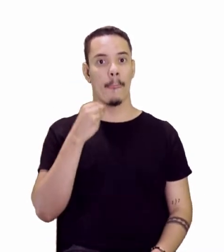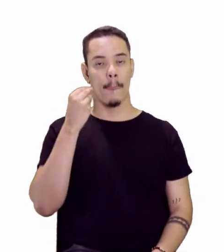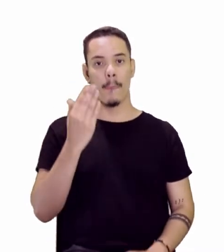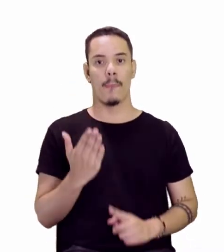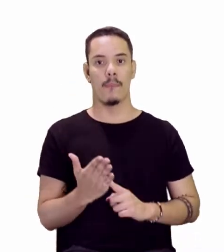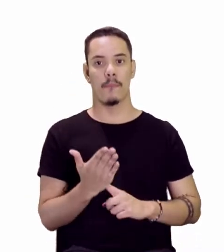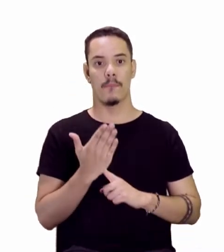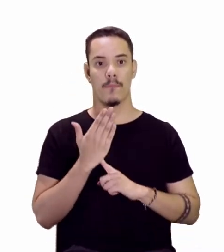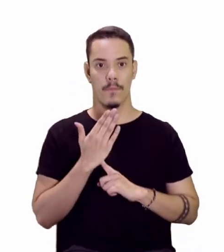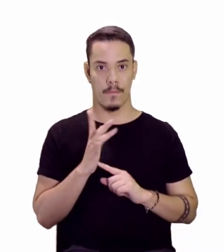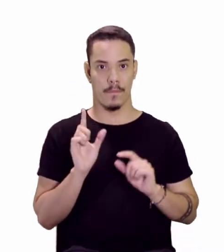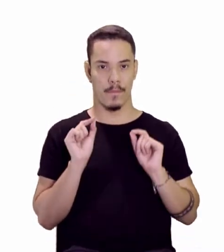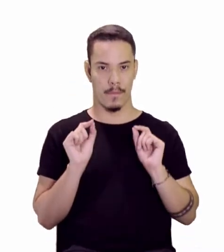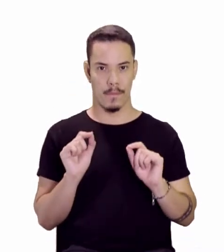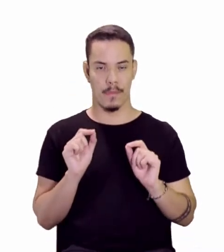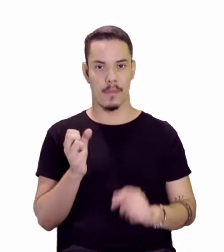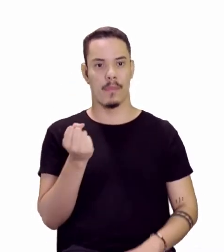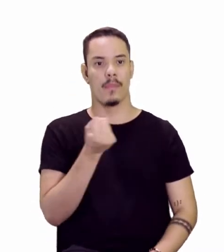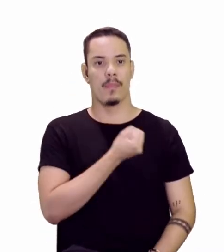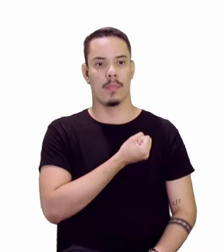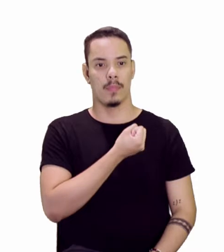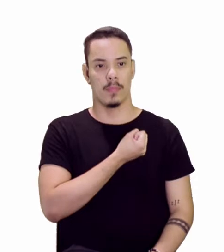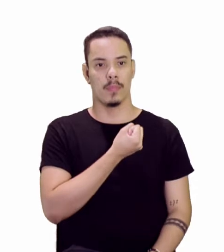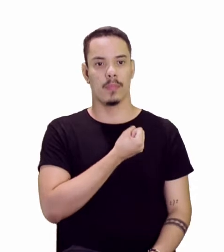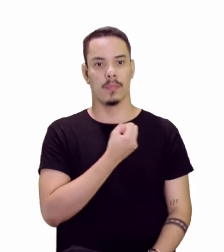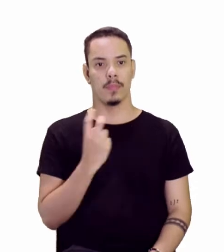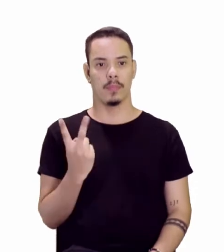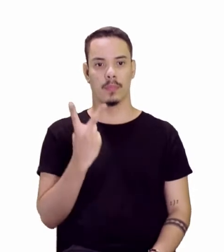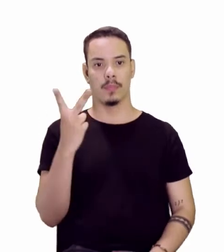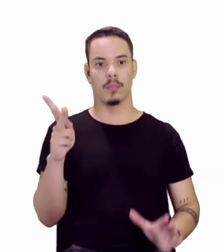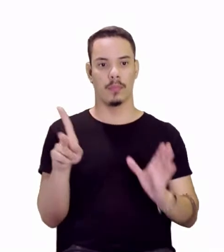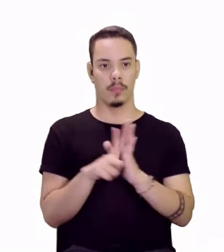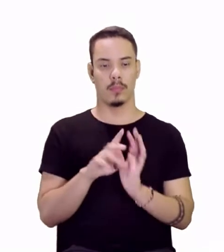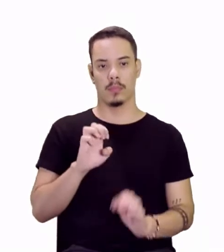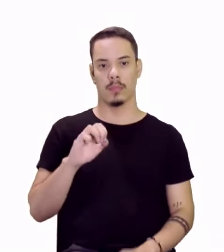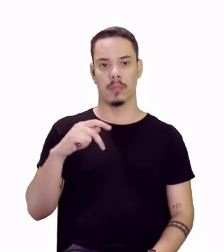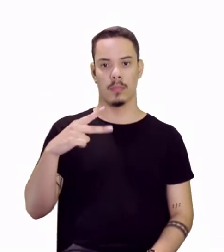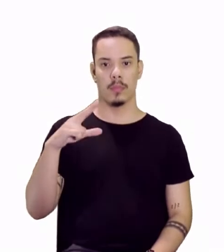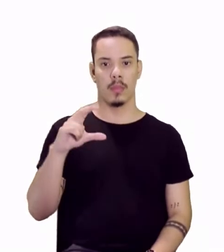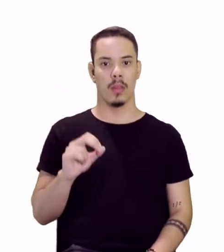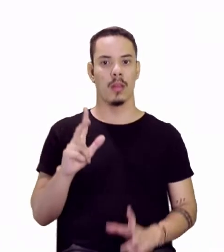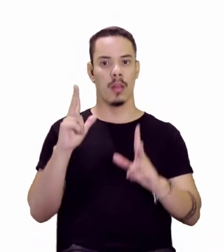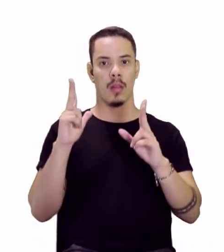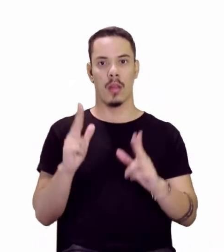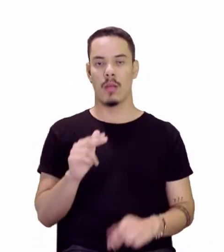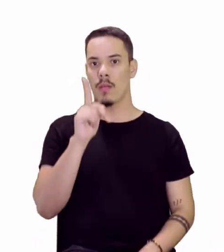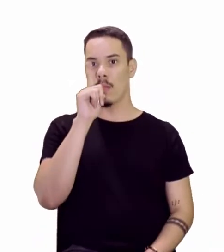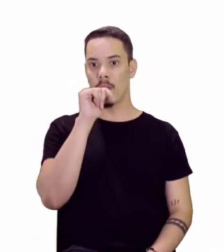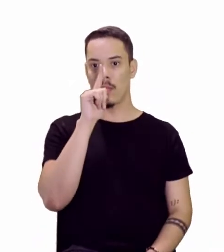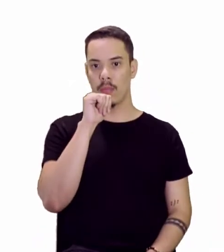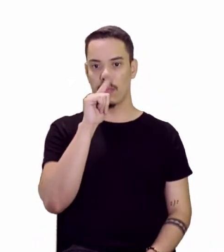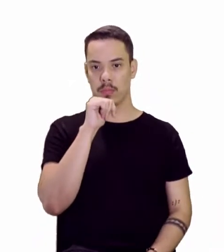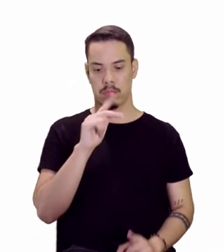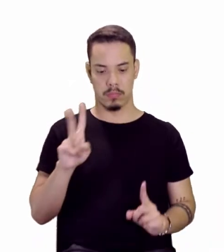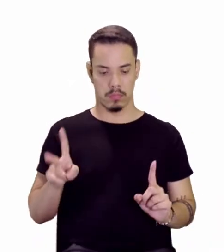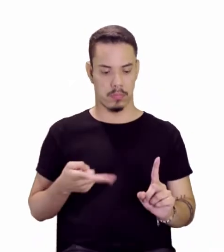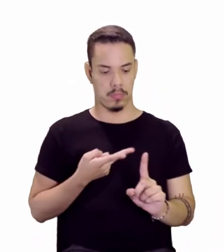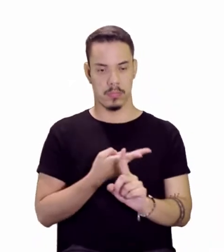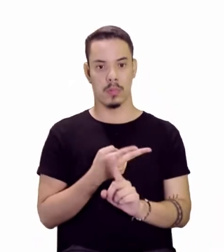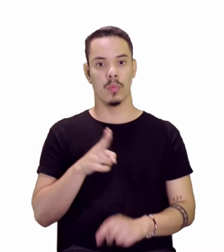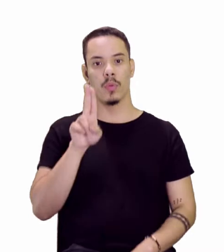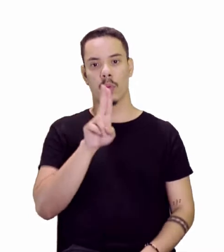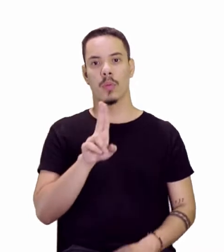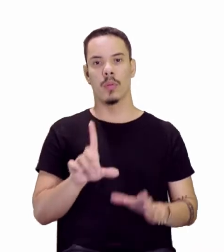que, vamos lá, o valor do empuxo ele é igual ao peso do líquido deslocado. E a gente vai utilizar as